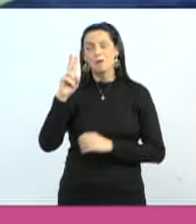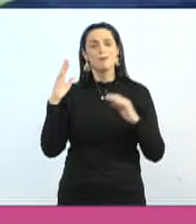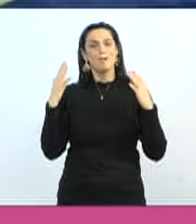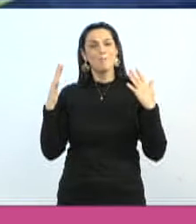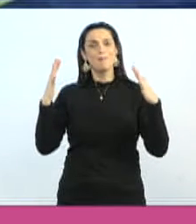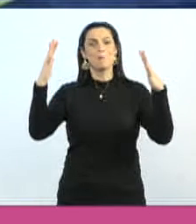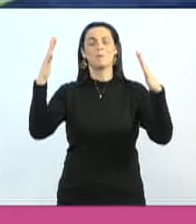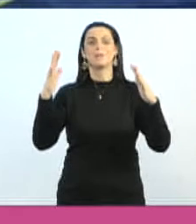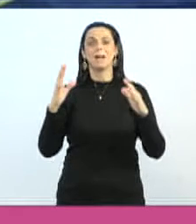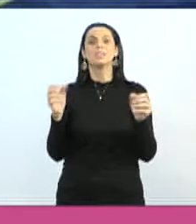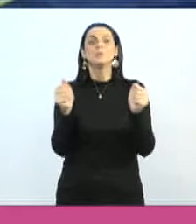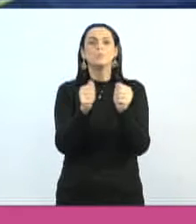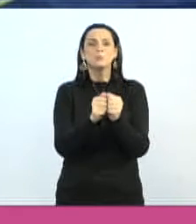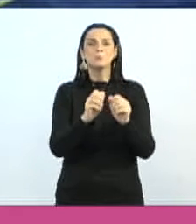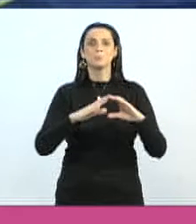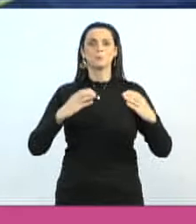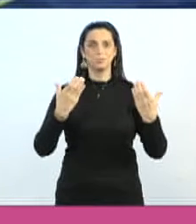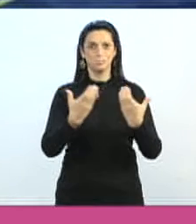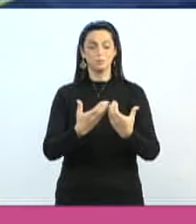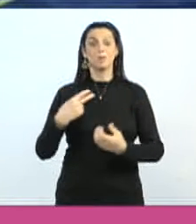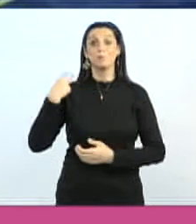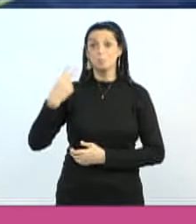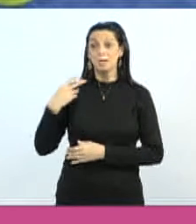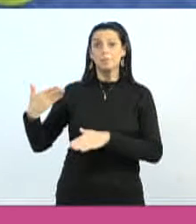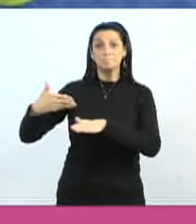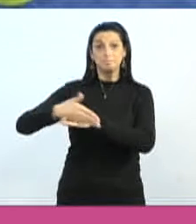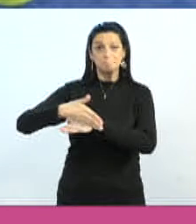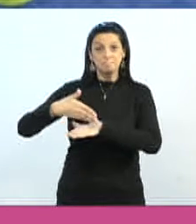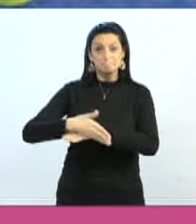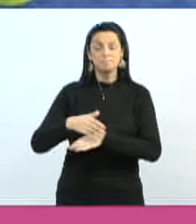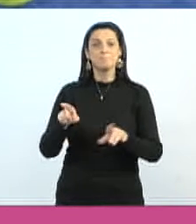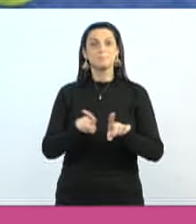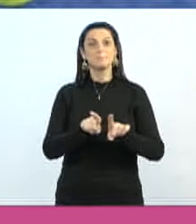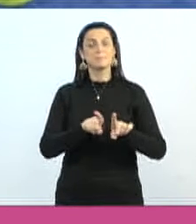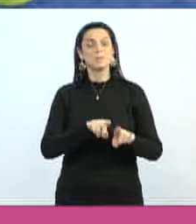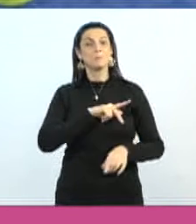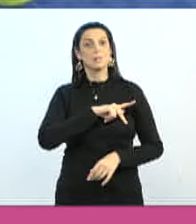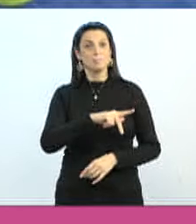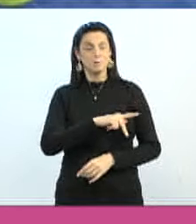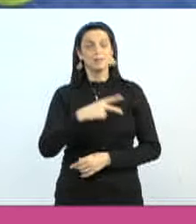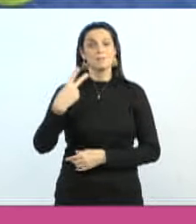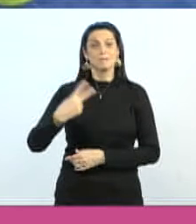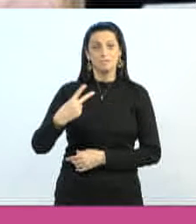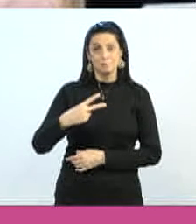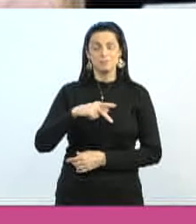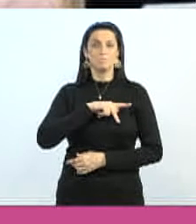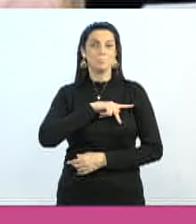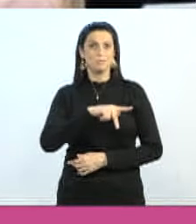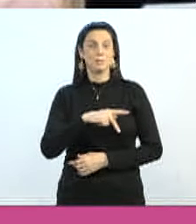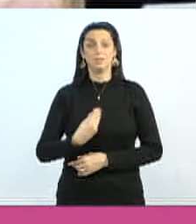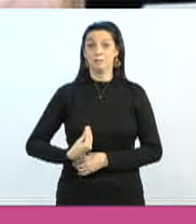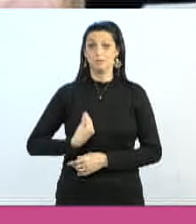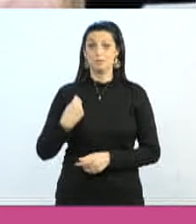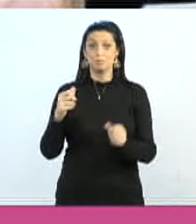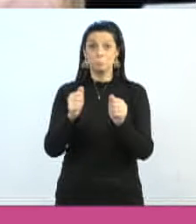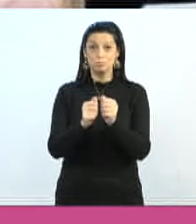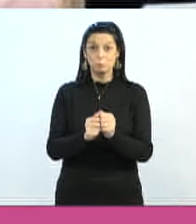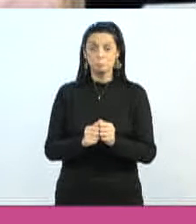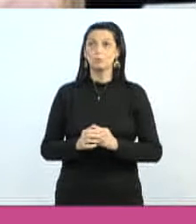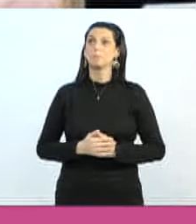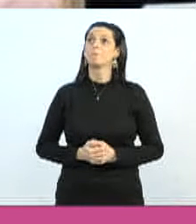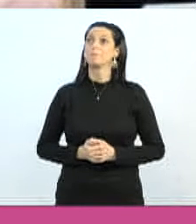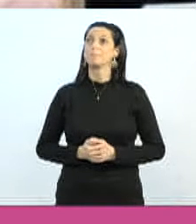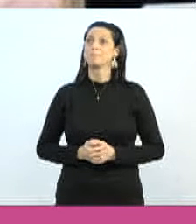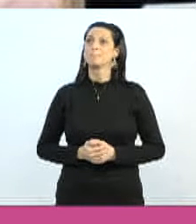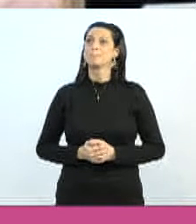aquela comunidade, com vereadores que estavam presentes, o nosso prefeito, vice-prefeita. E no ato, o